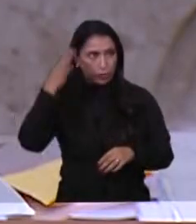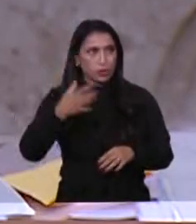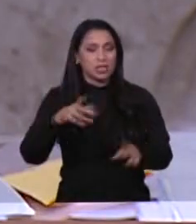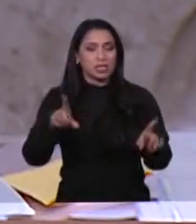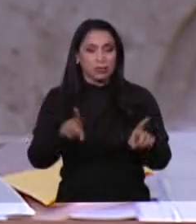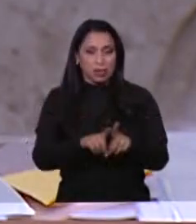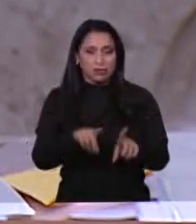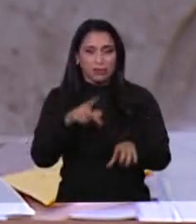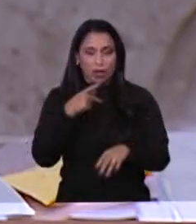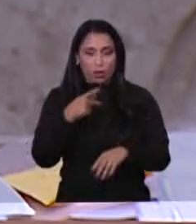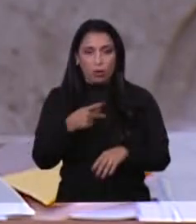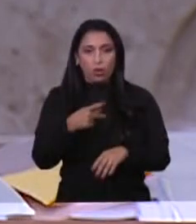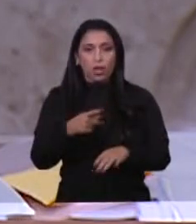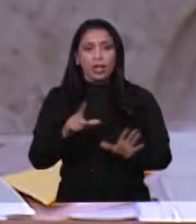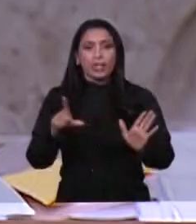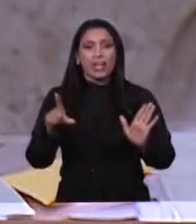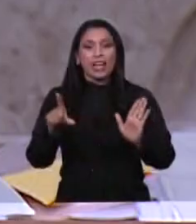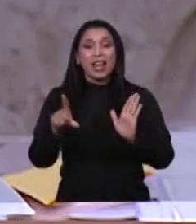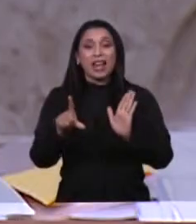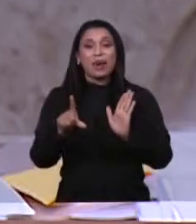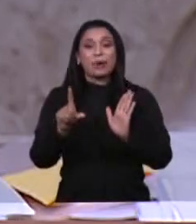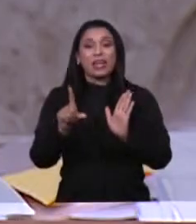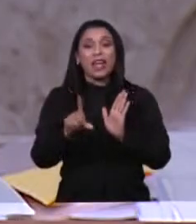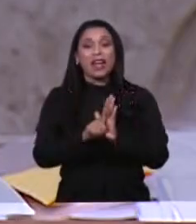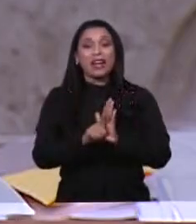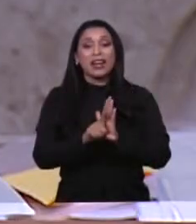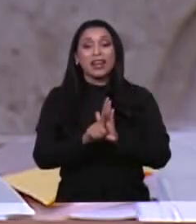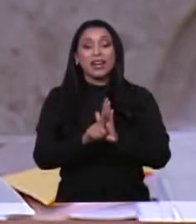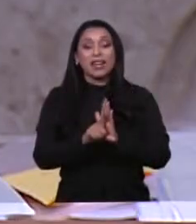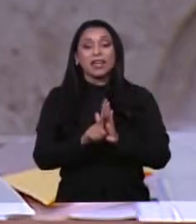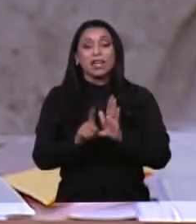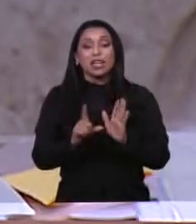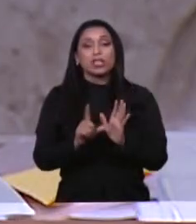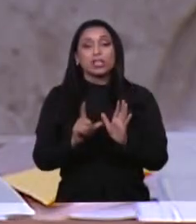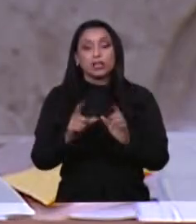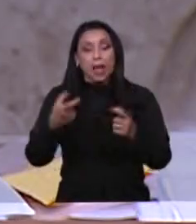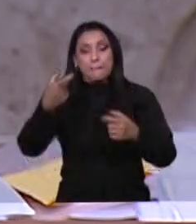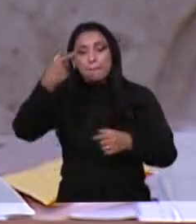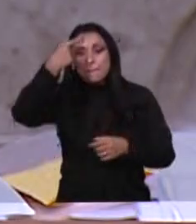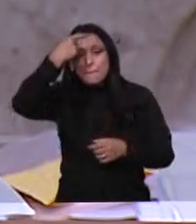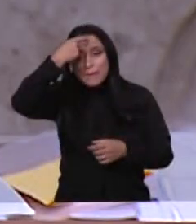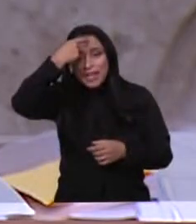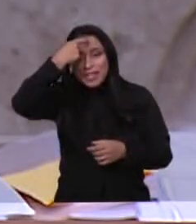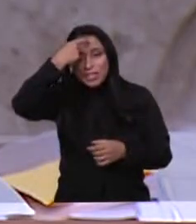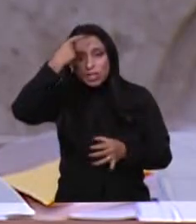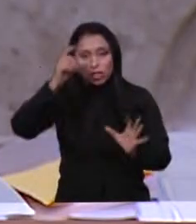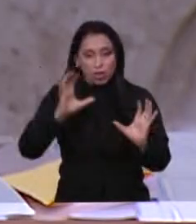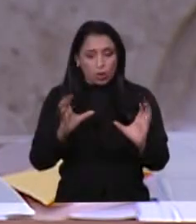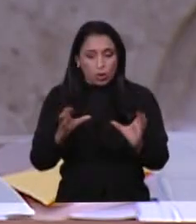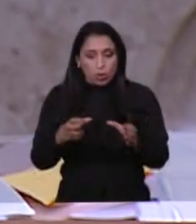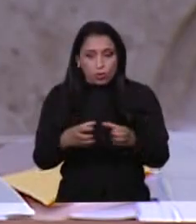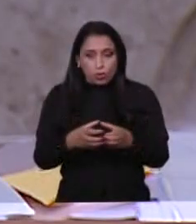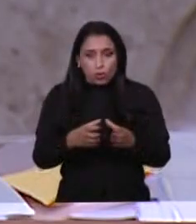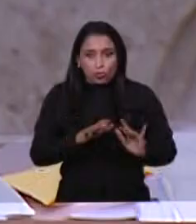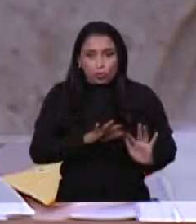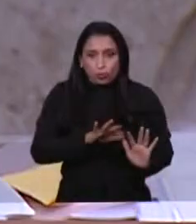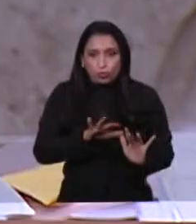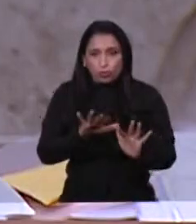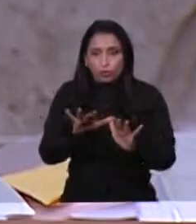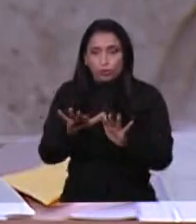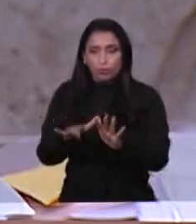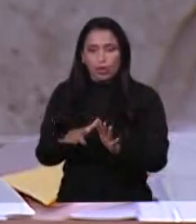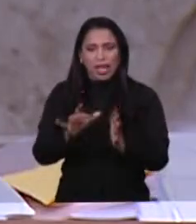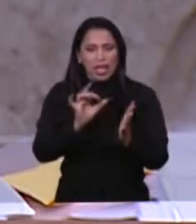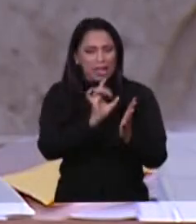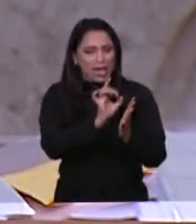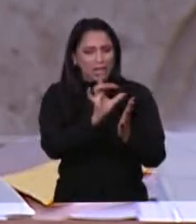subordina-se à lei da unidade mental das multidões. Cada um dos presentes da coletividade